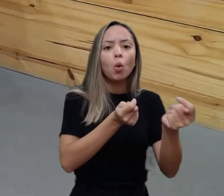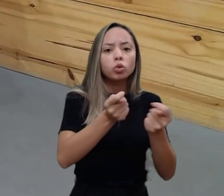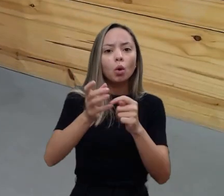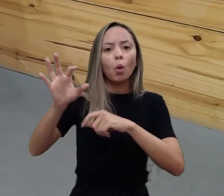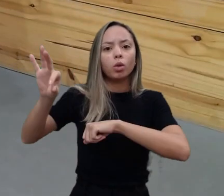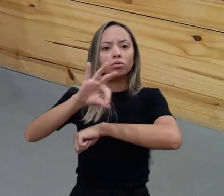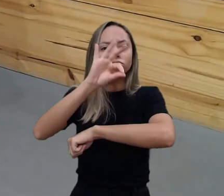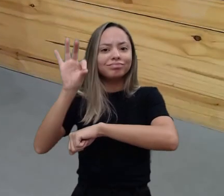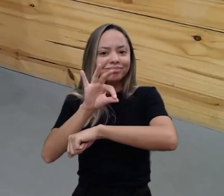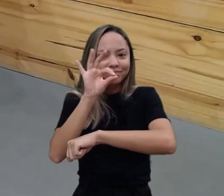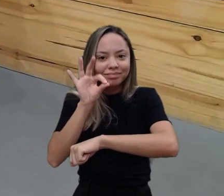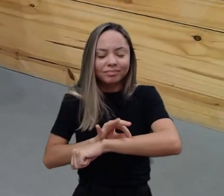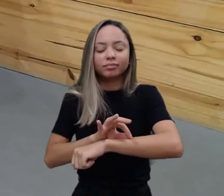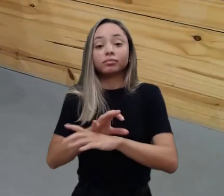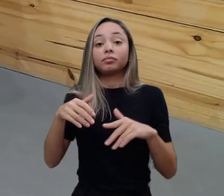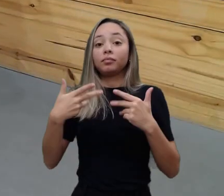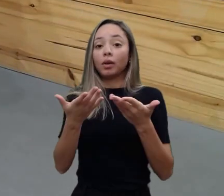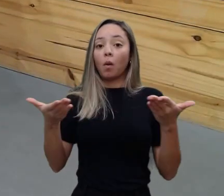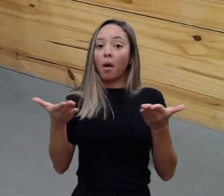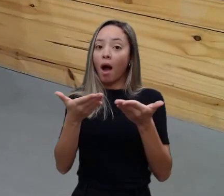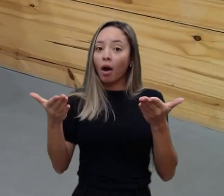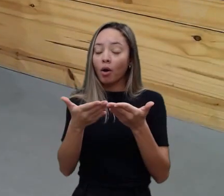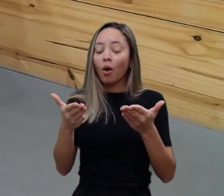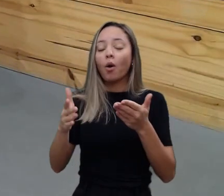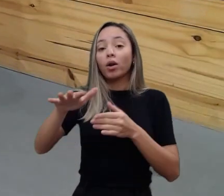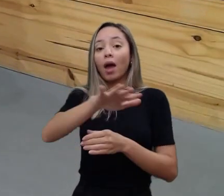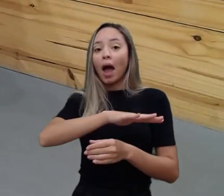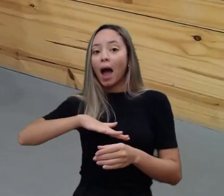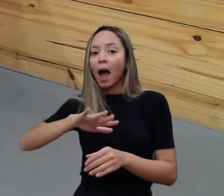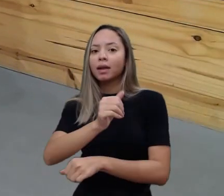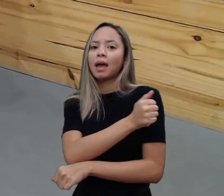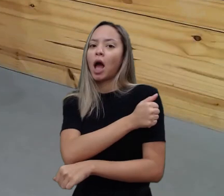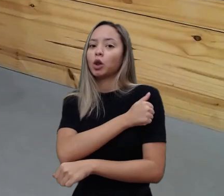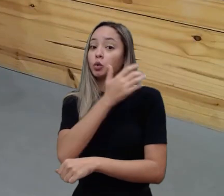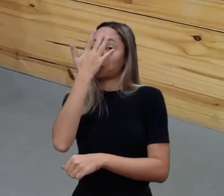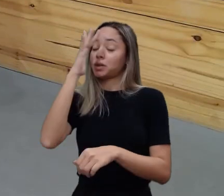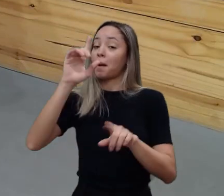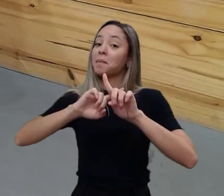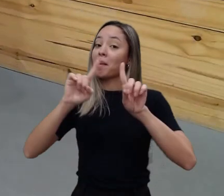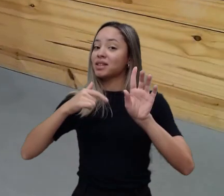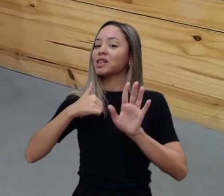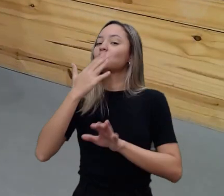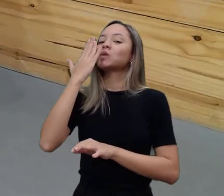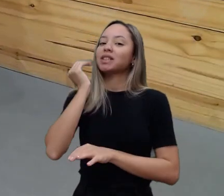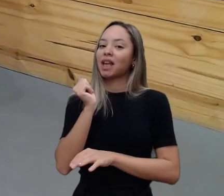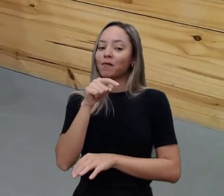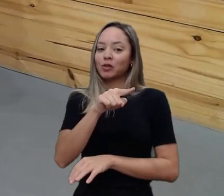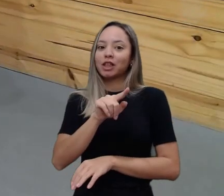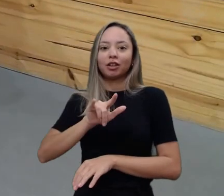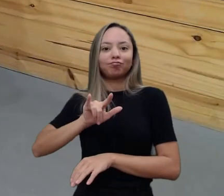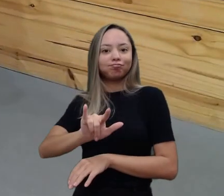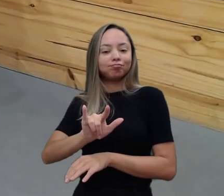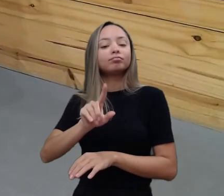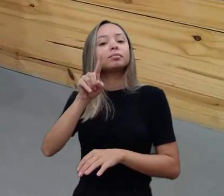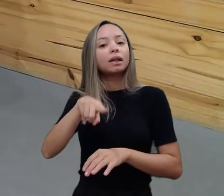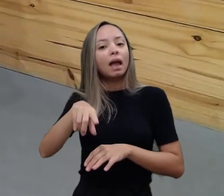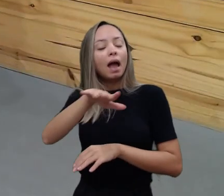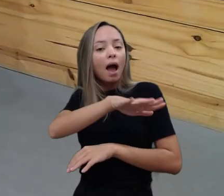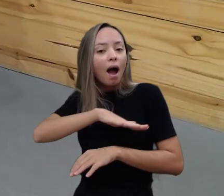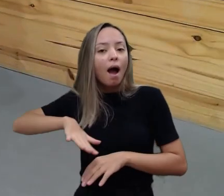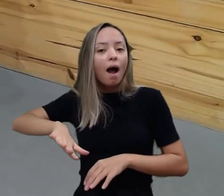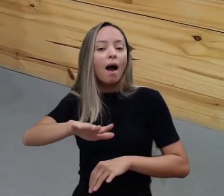pragas. E agora a gente vai chegar na área que os estudantes não sabem, mas eu sei que você domina muito, que é dessa área aí do